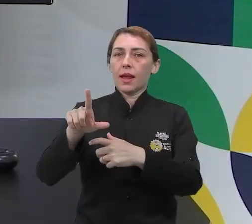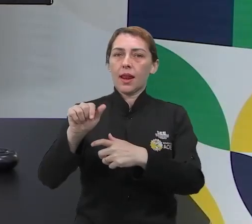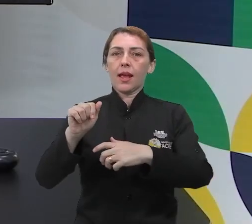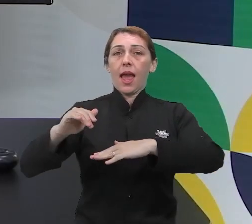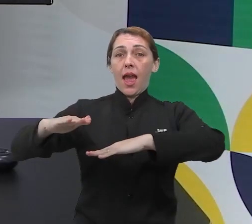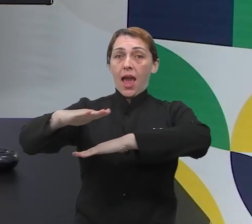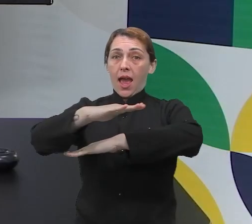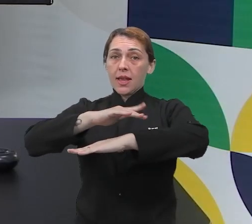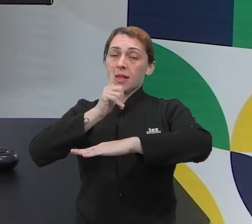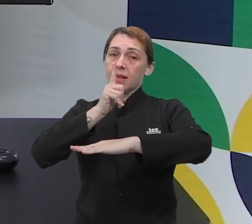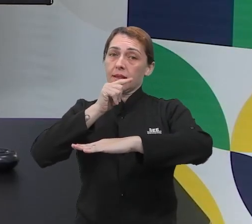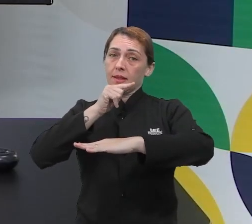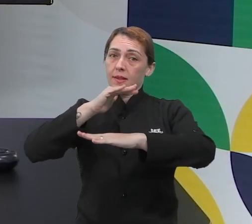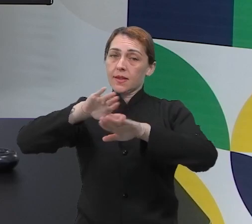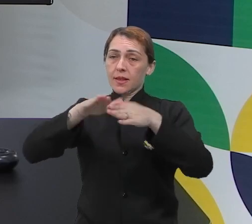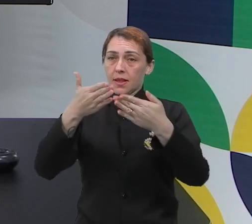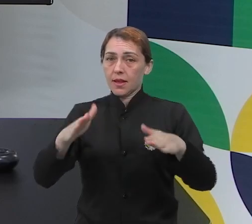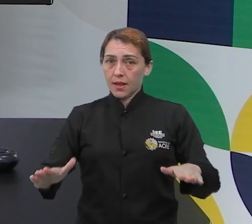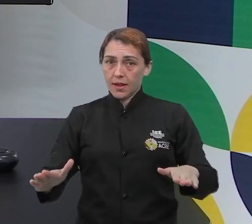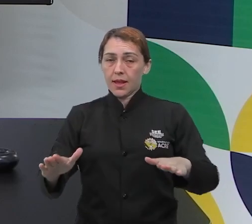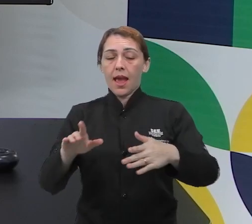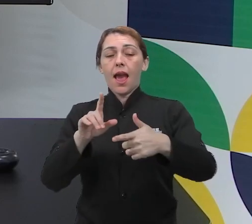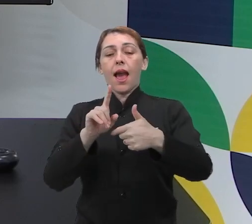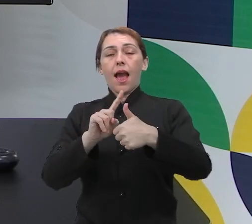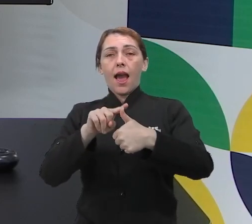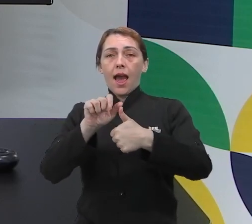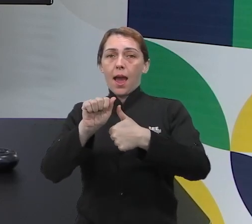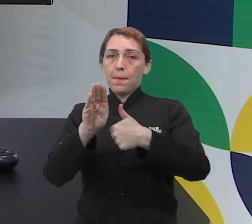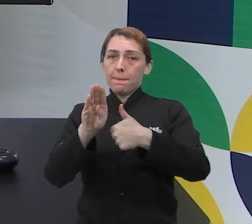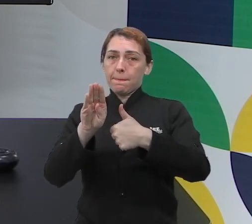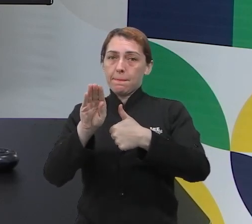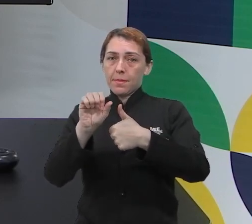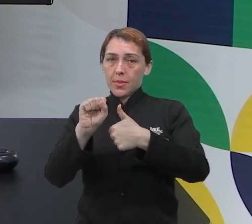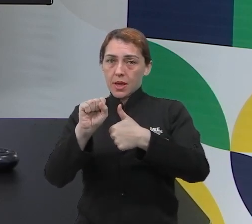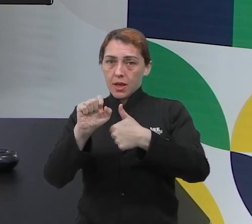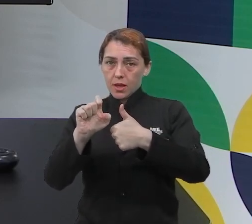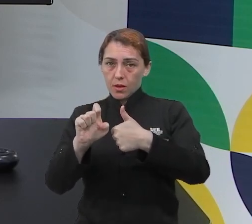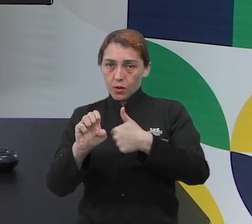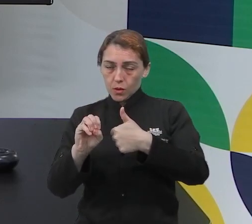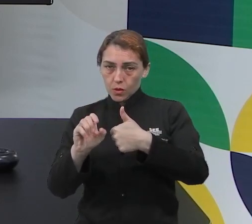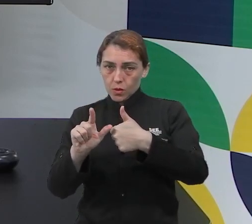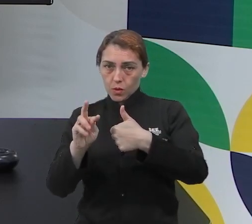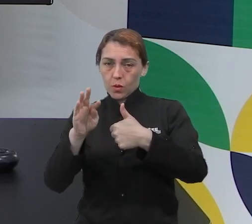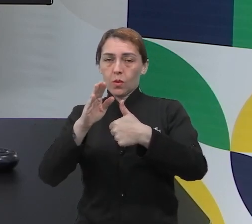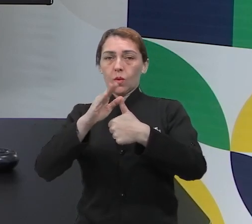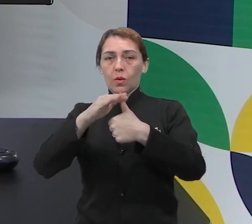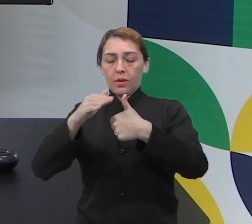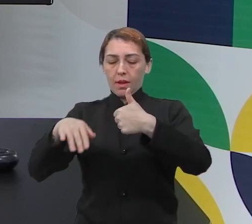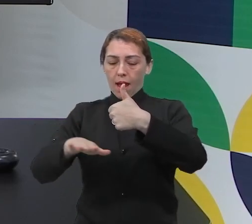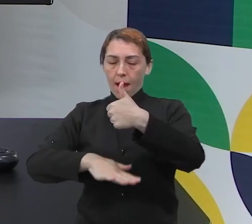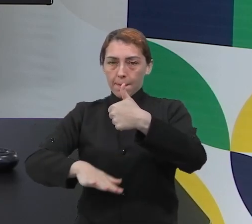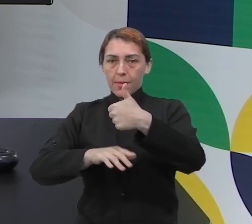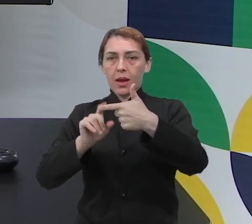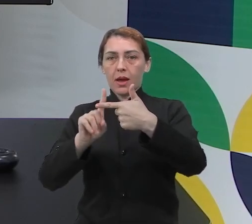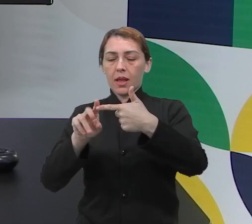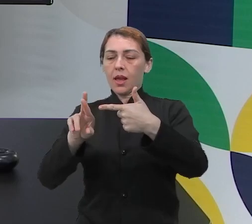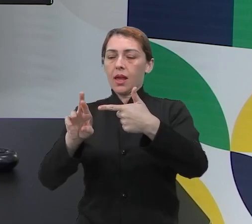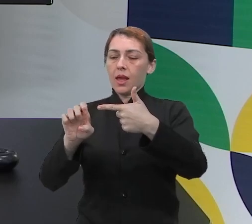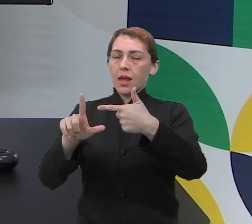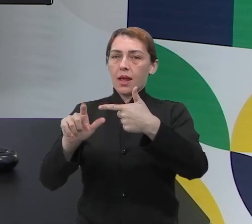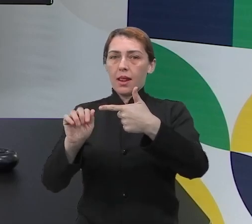nível do mar. Então, enquanto a depressão absoluta está localizada abaixo do nível do mar, a depressão relativa